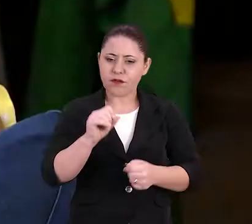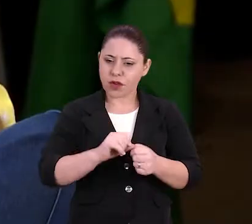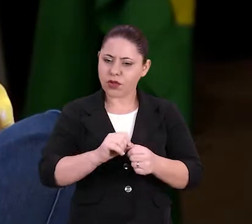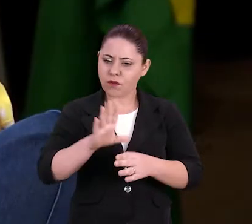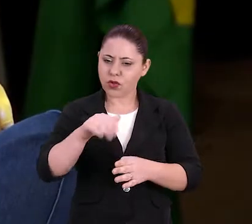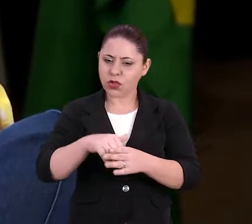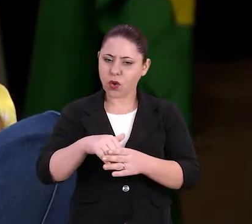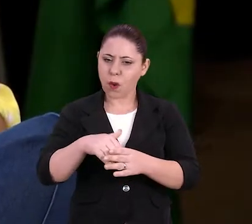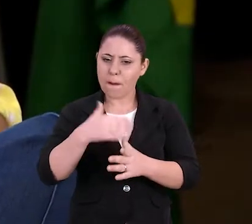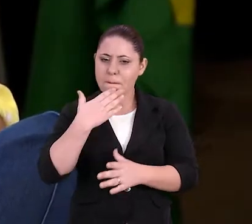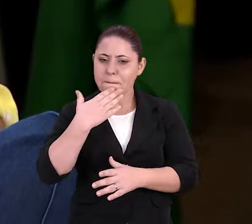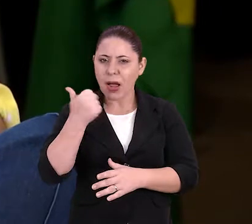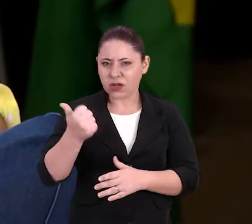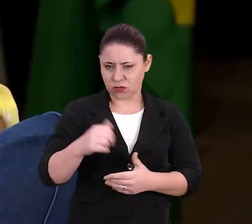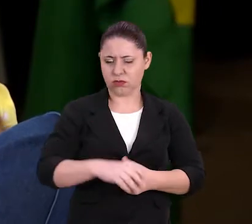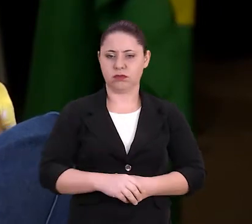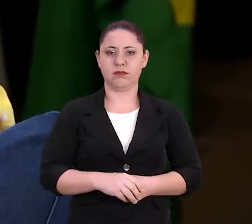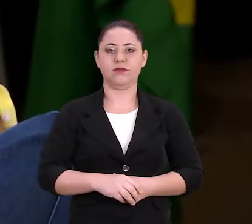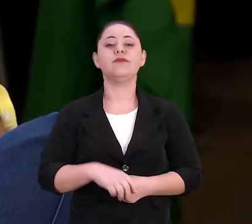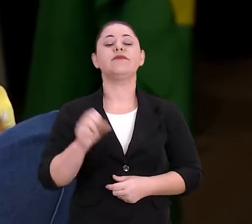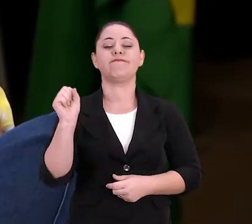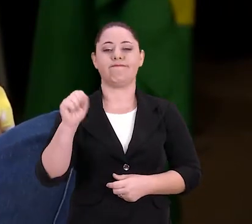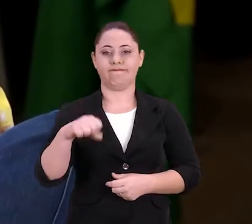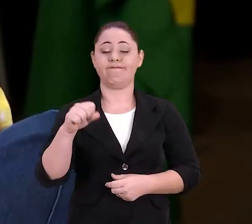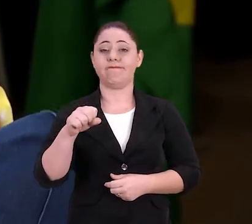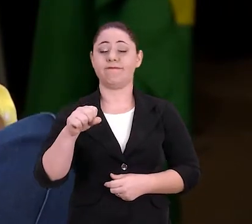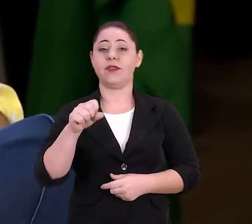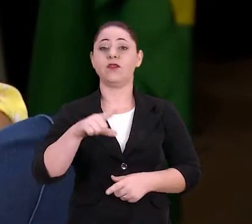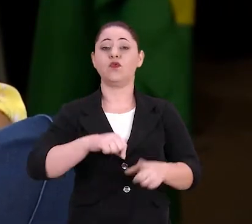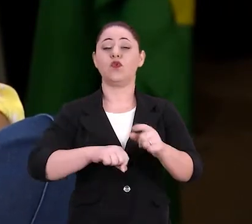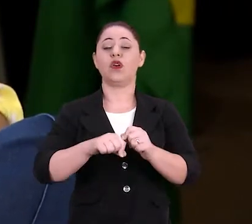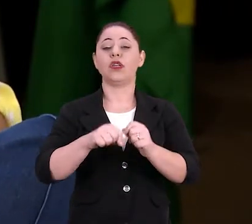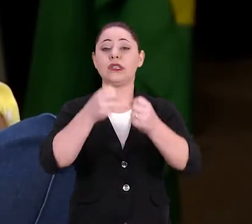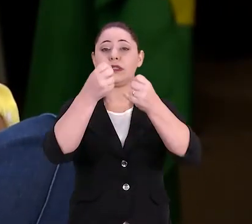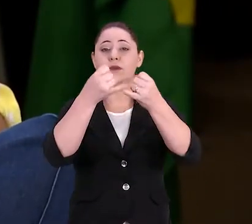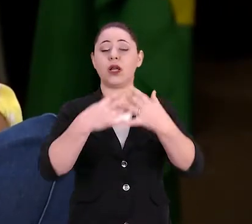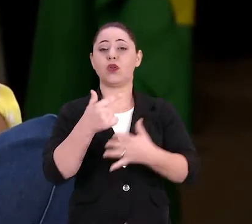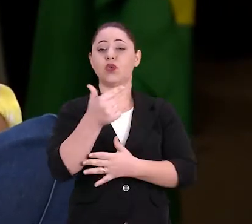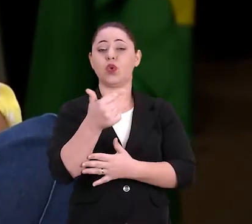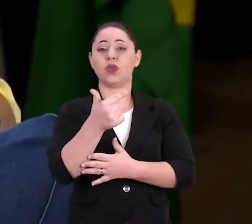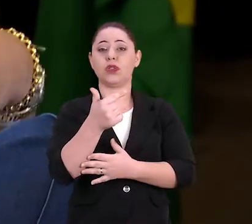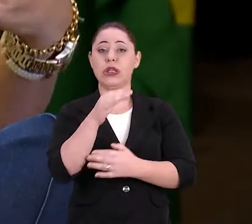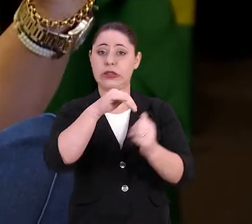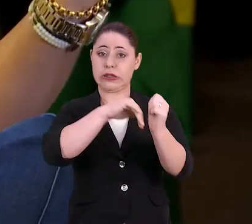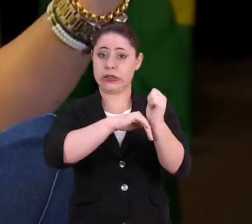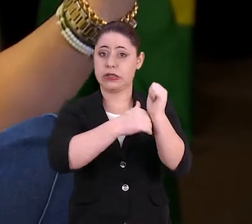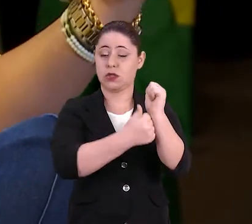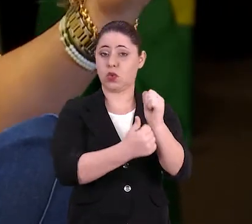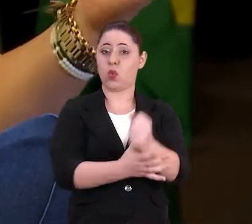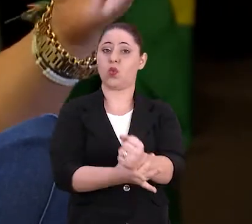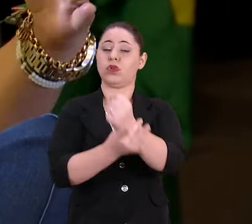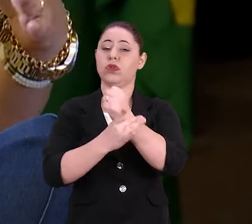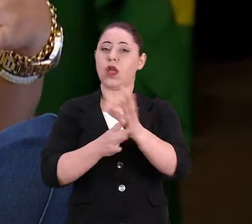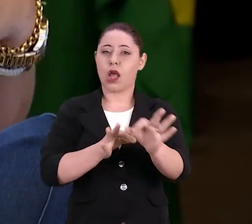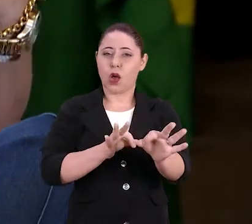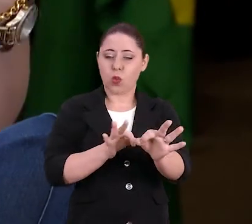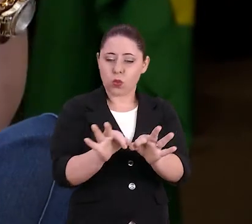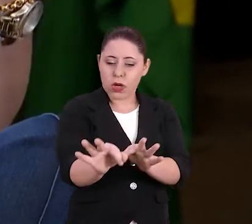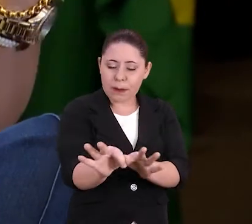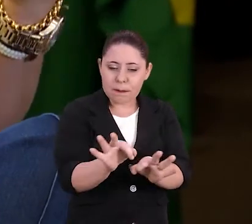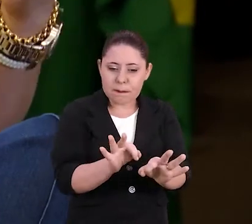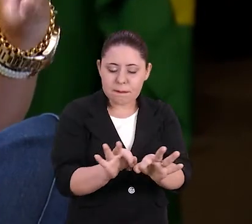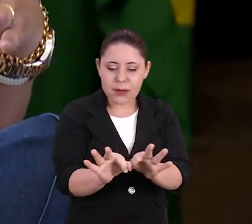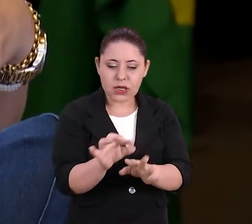vantajosas? Sim, vou destacar dois aspectos, né? A questão da segurança, que desde a preparação da